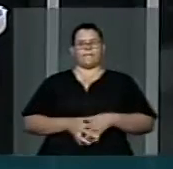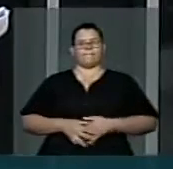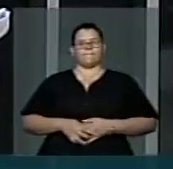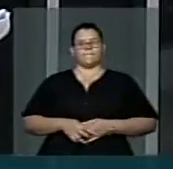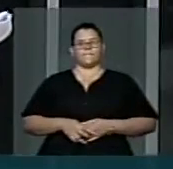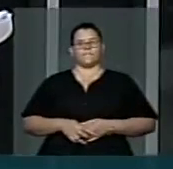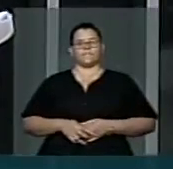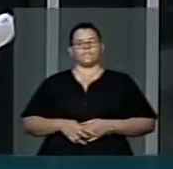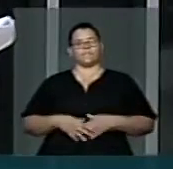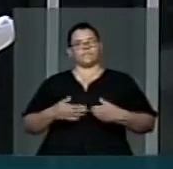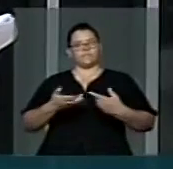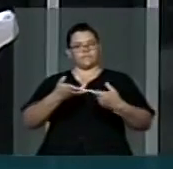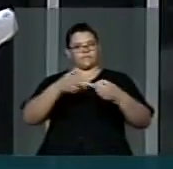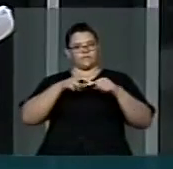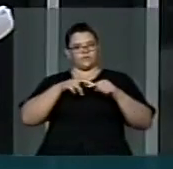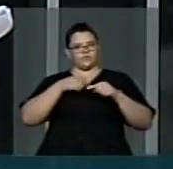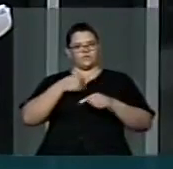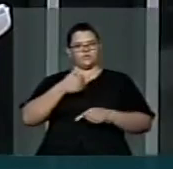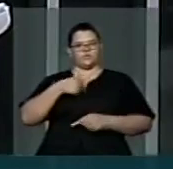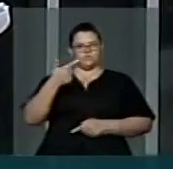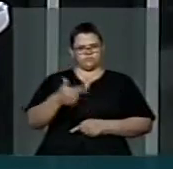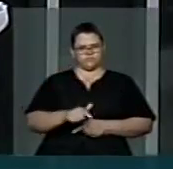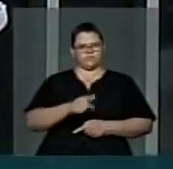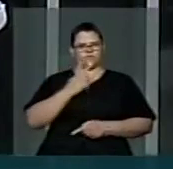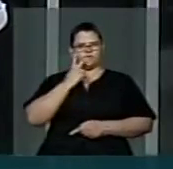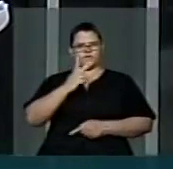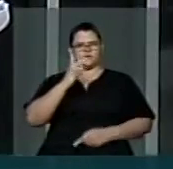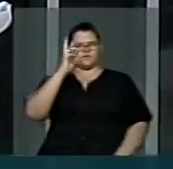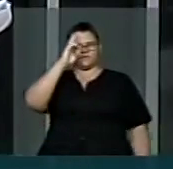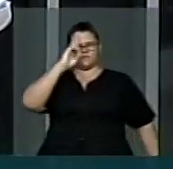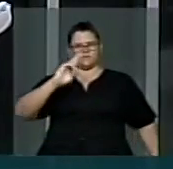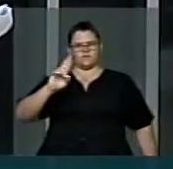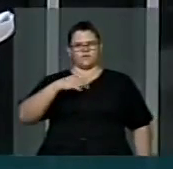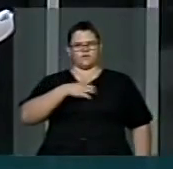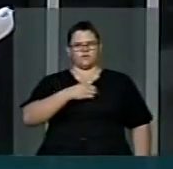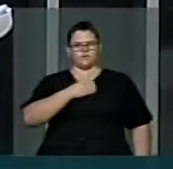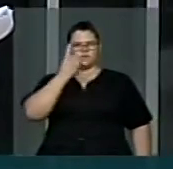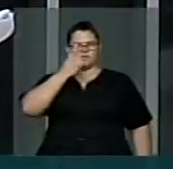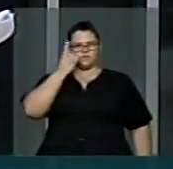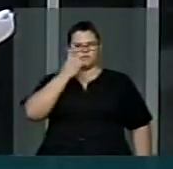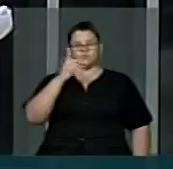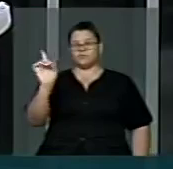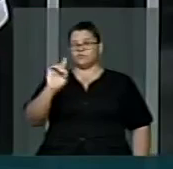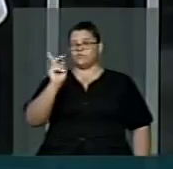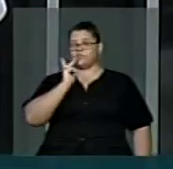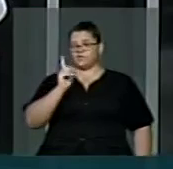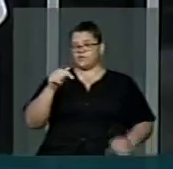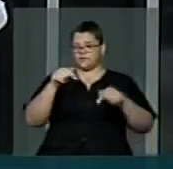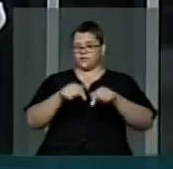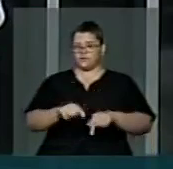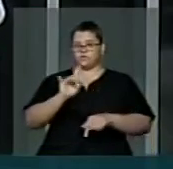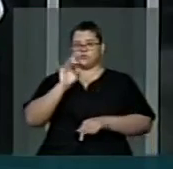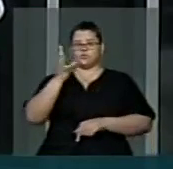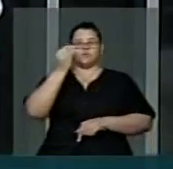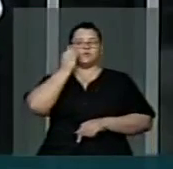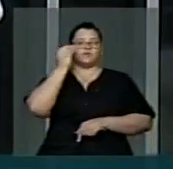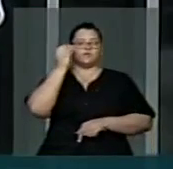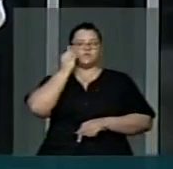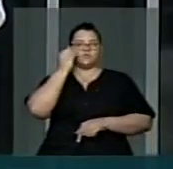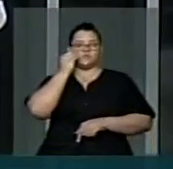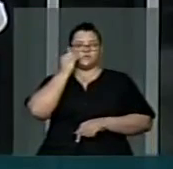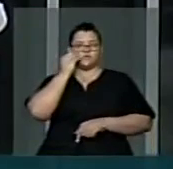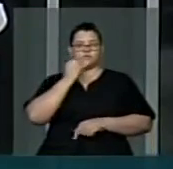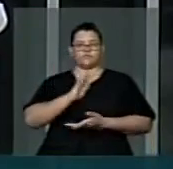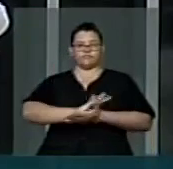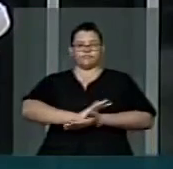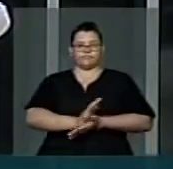Reafirmo, senhor presidente, senhoras e senhores deputados, que não se trata aqui de tentativa de desqualificar